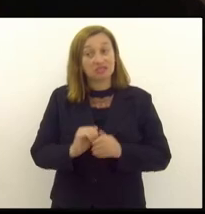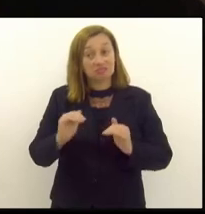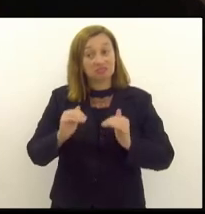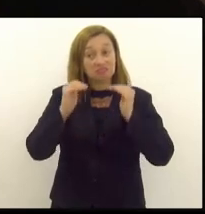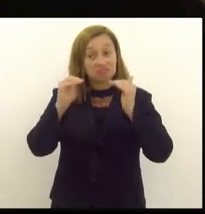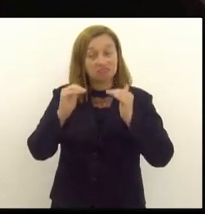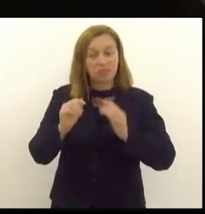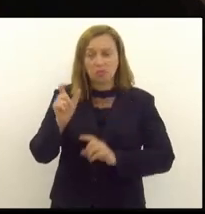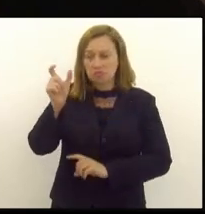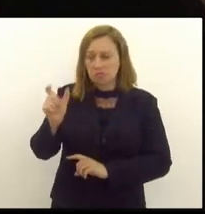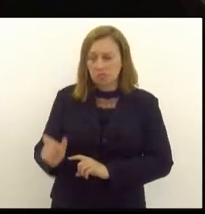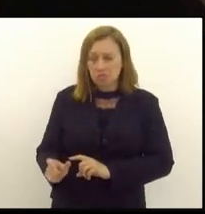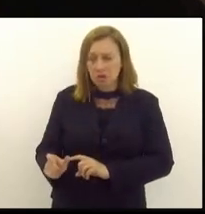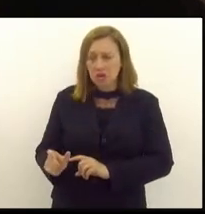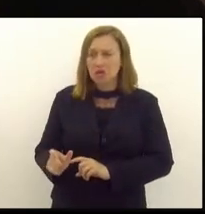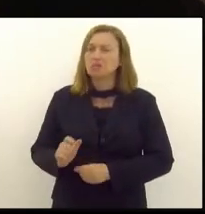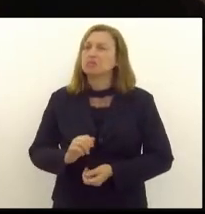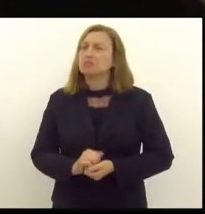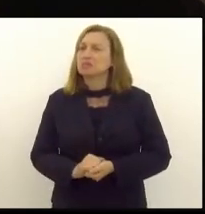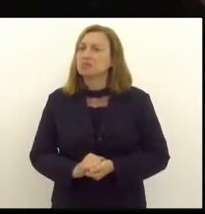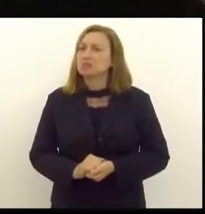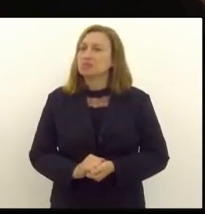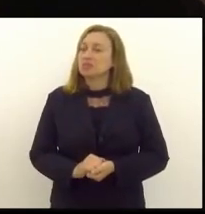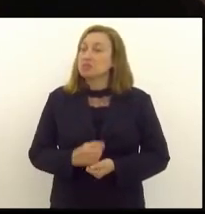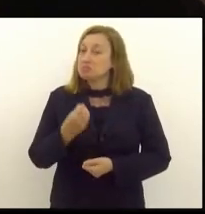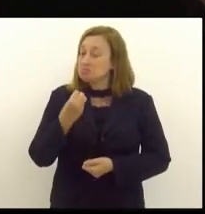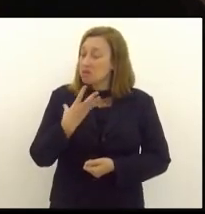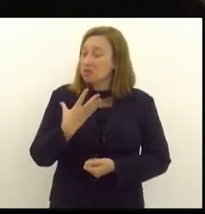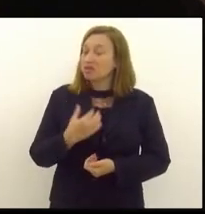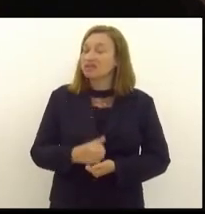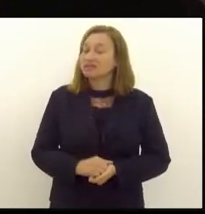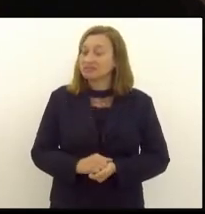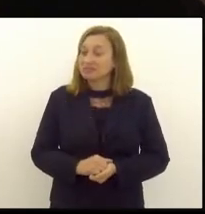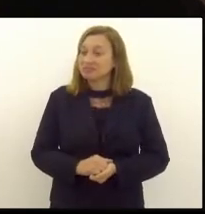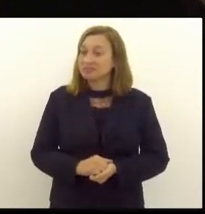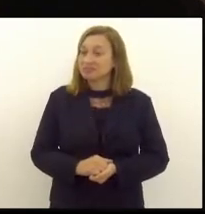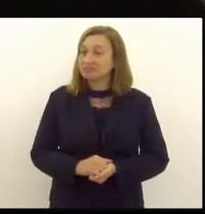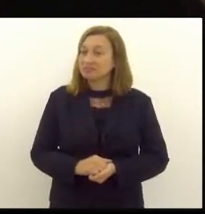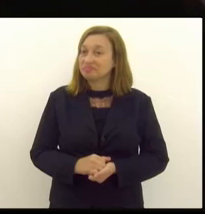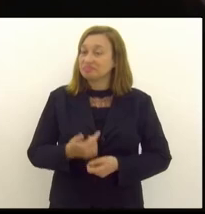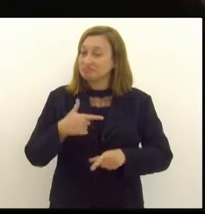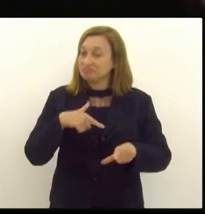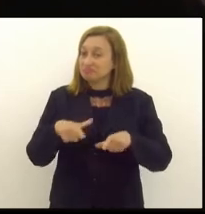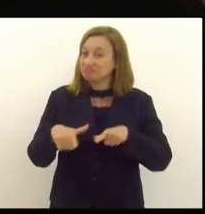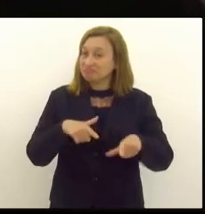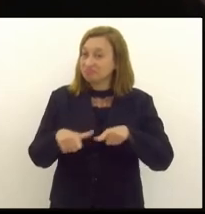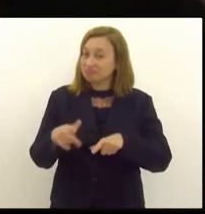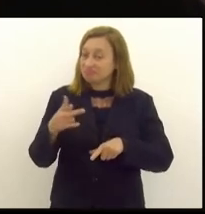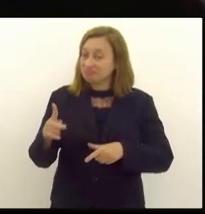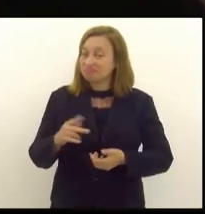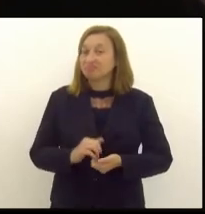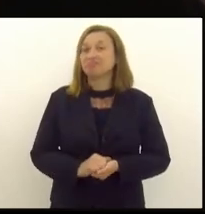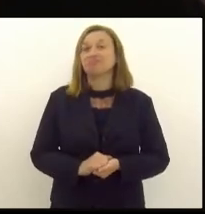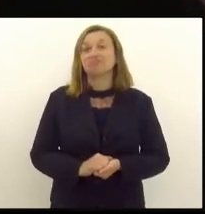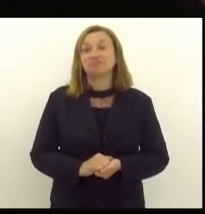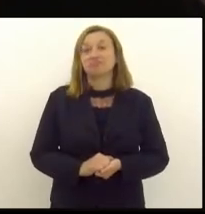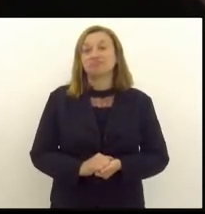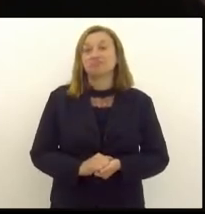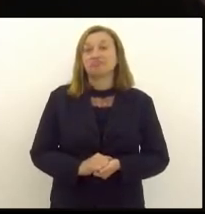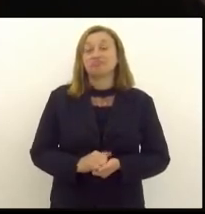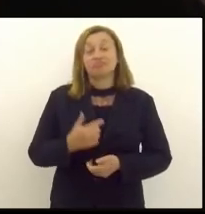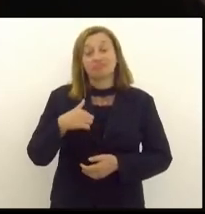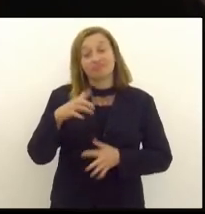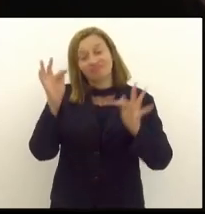trata-se de uma pessoa ímpar no exercício das suas funções. Fico